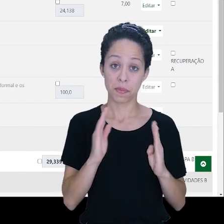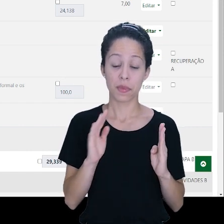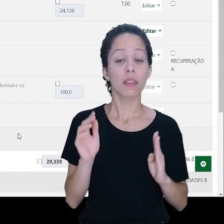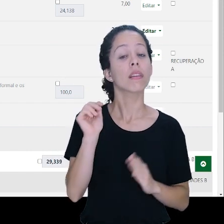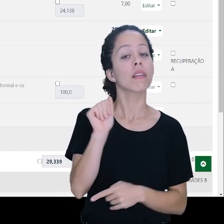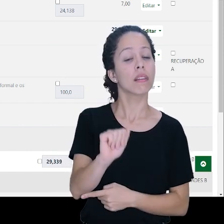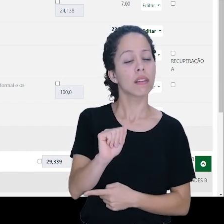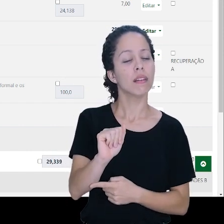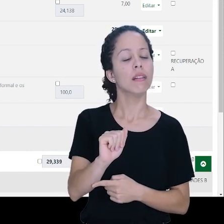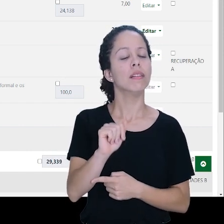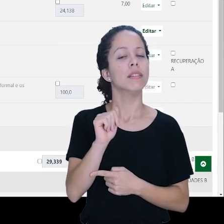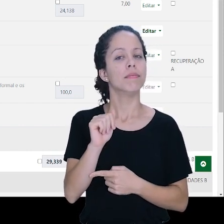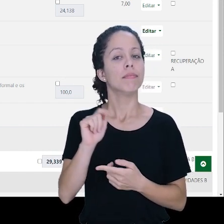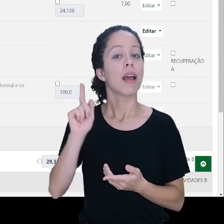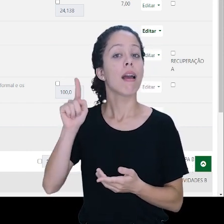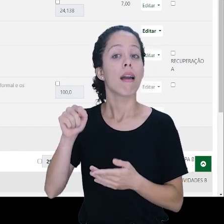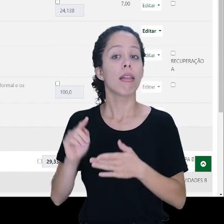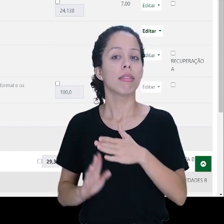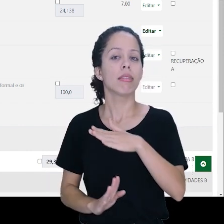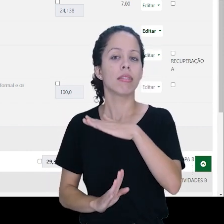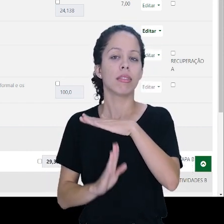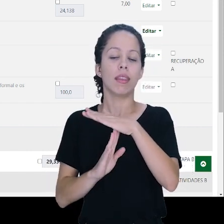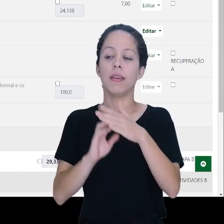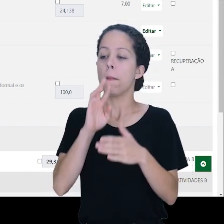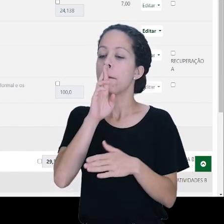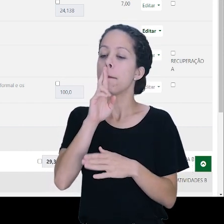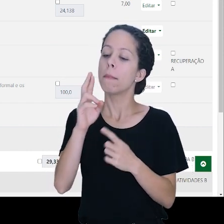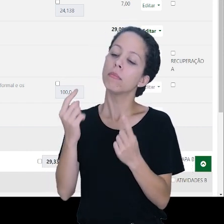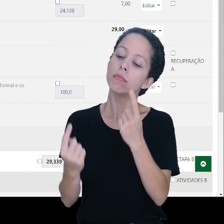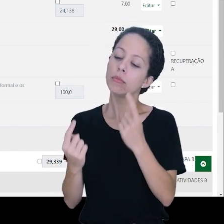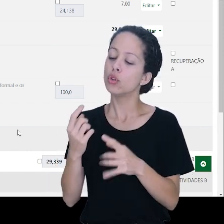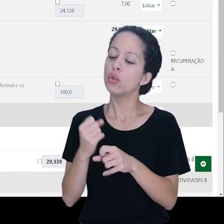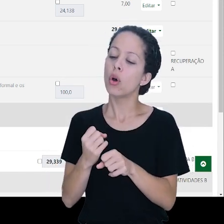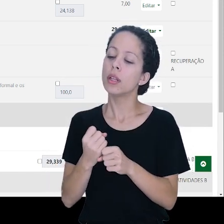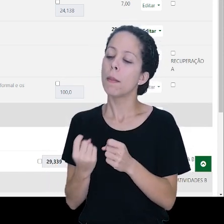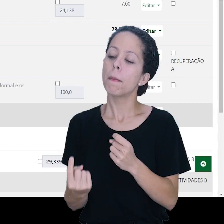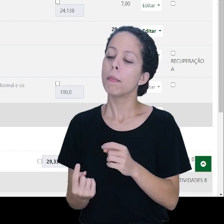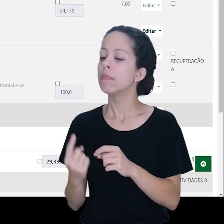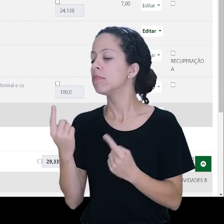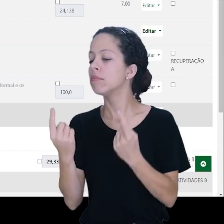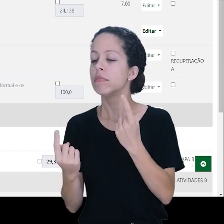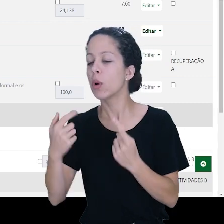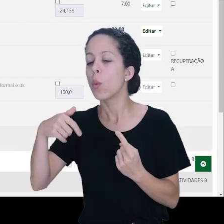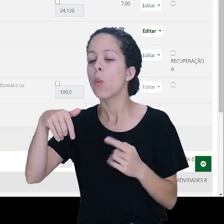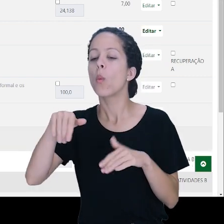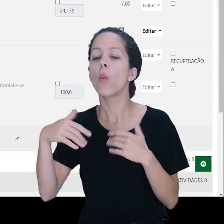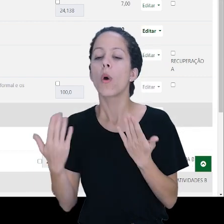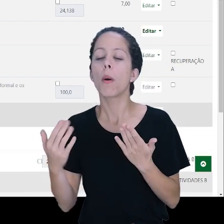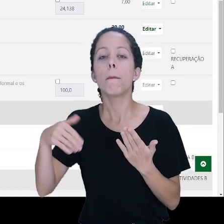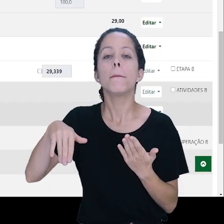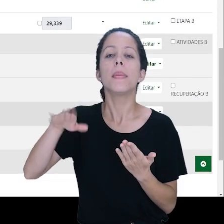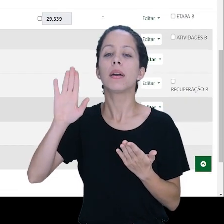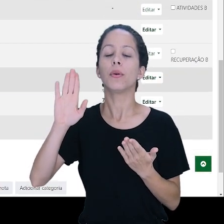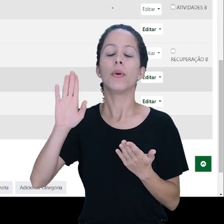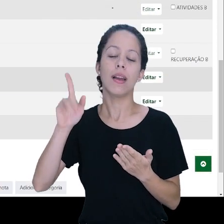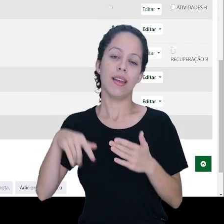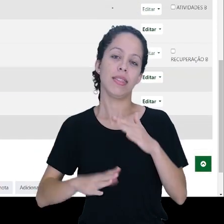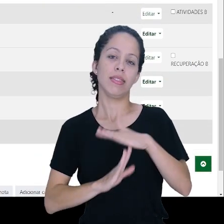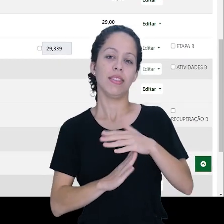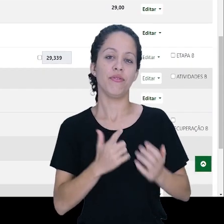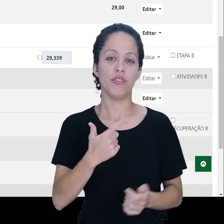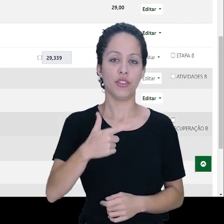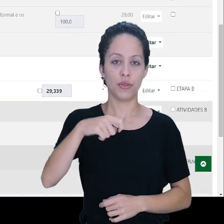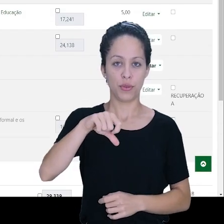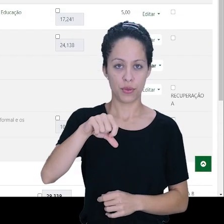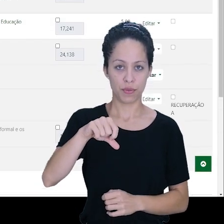a etapa Total também só chega até 29 que foi o que a gente configurou o maior nota com nota máxima de 29